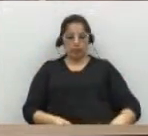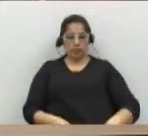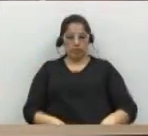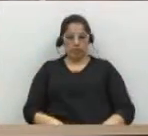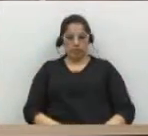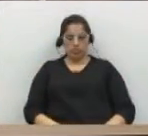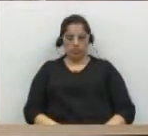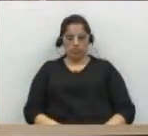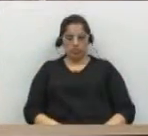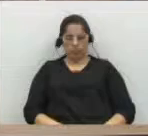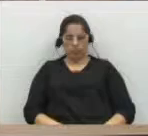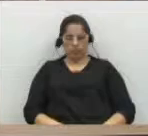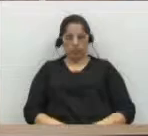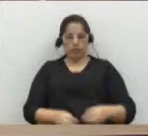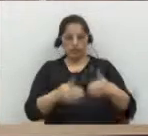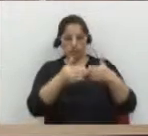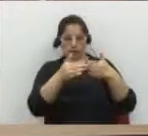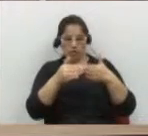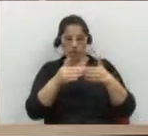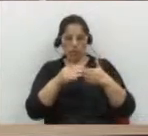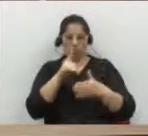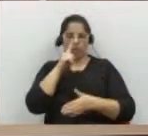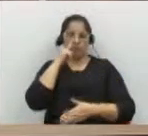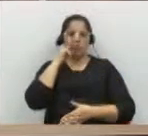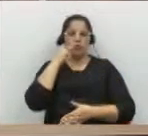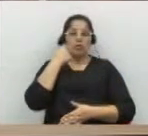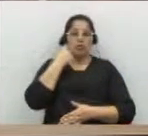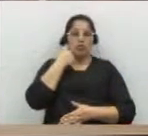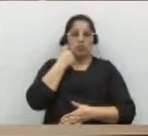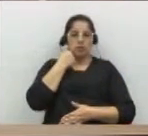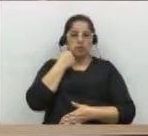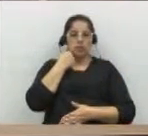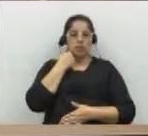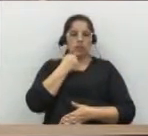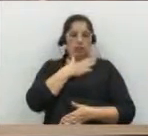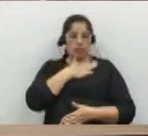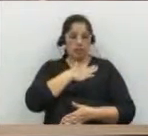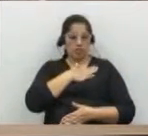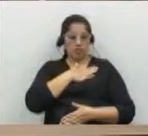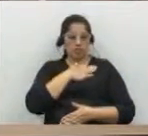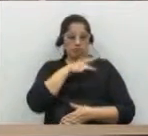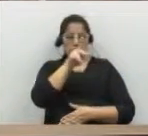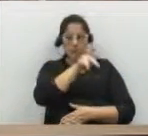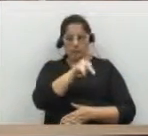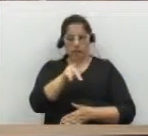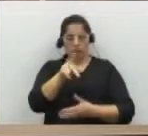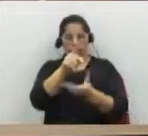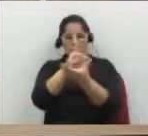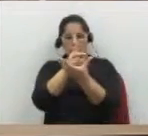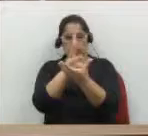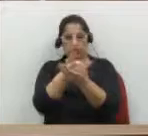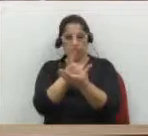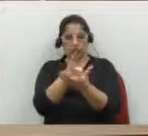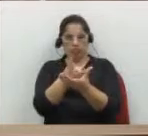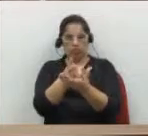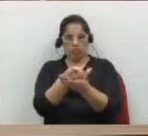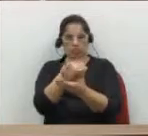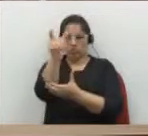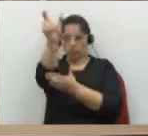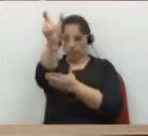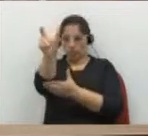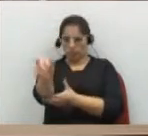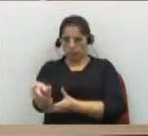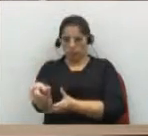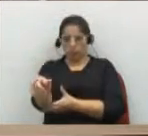Excelentíssimo senhor vereador Nilton César dos Santos, presidente da Igreja Câmara Municipal de Limeira. Sebastião